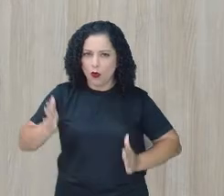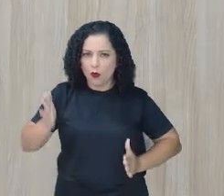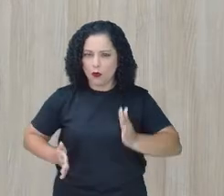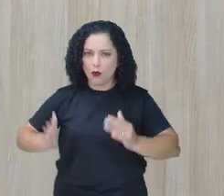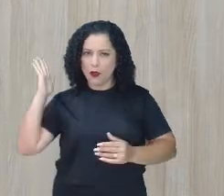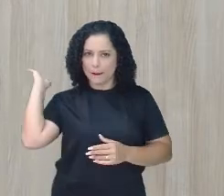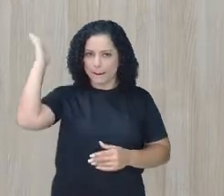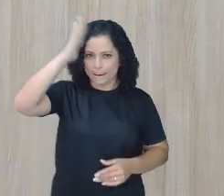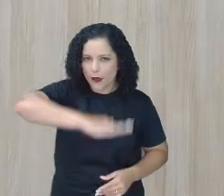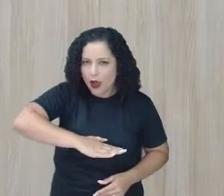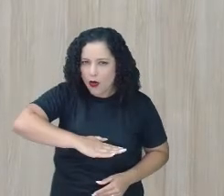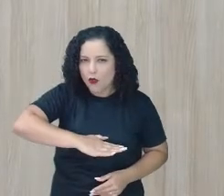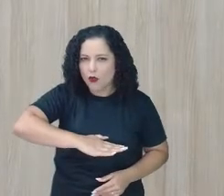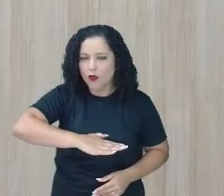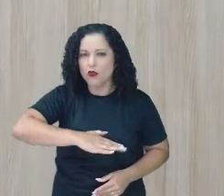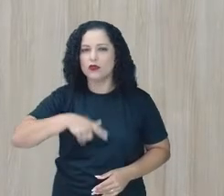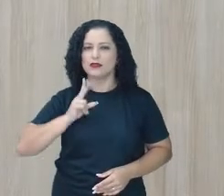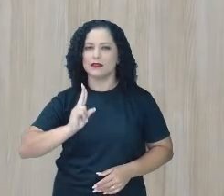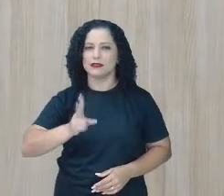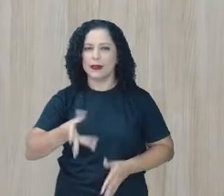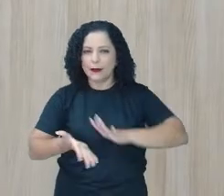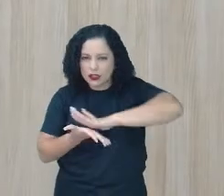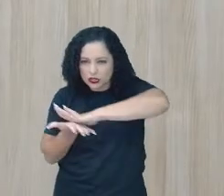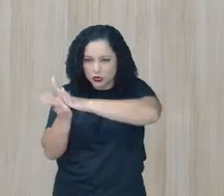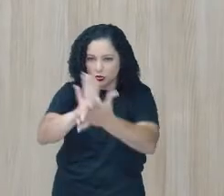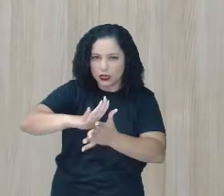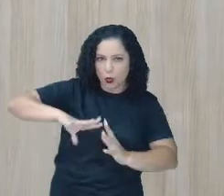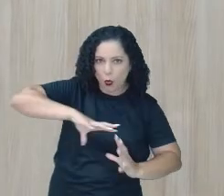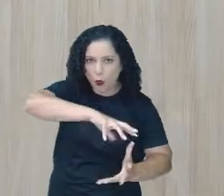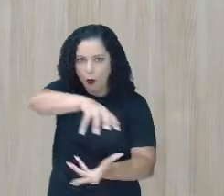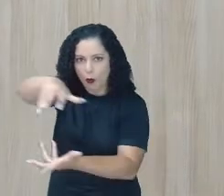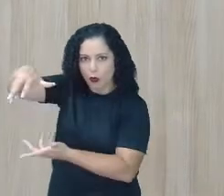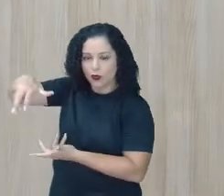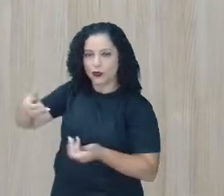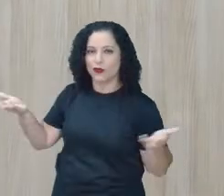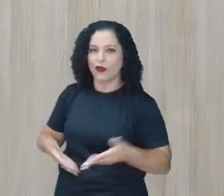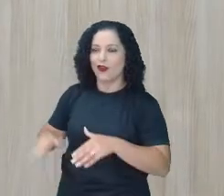ser representado de forma assim, a trazer ameaça para a raça humana? Eu